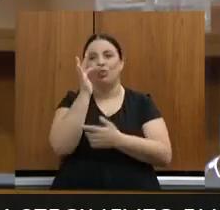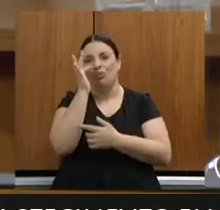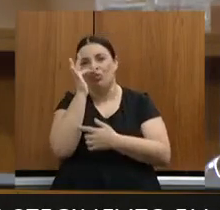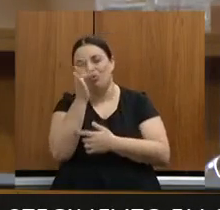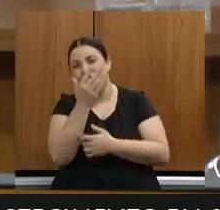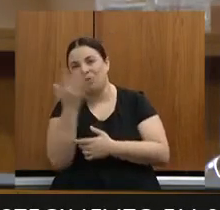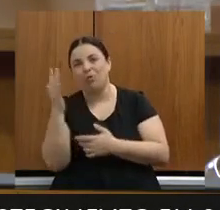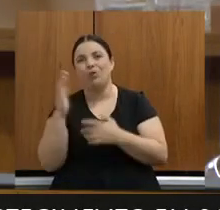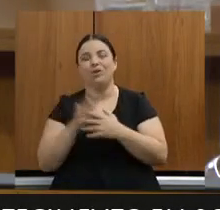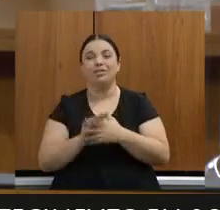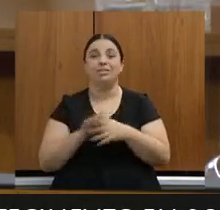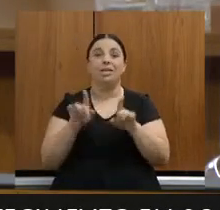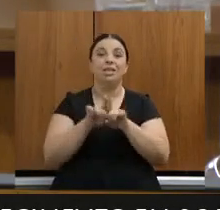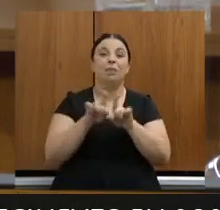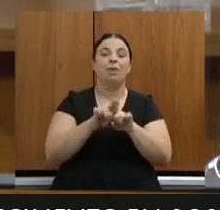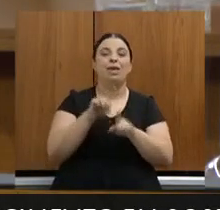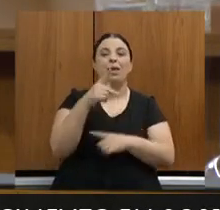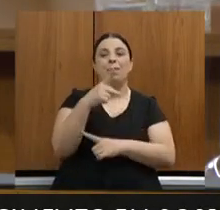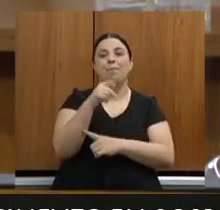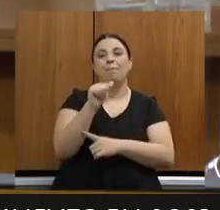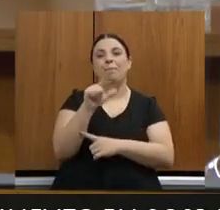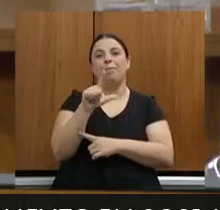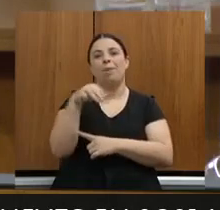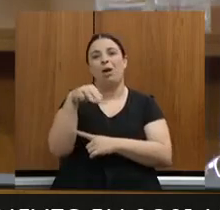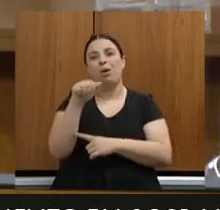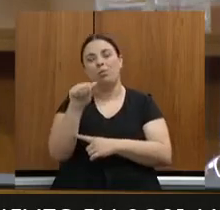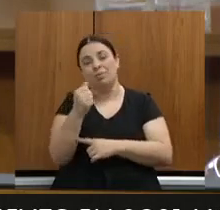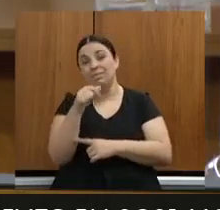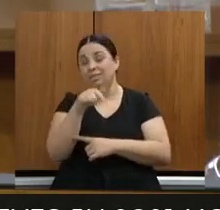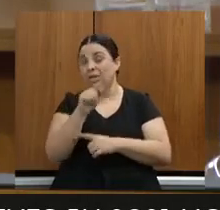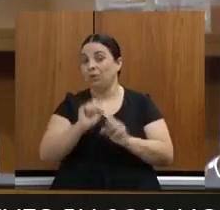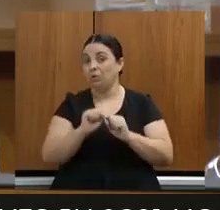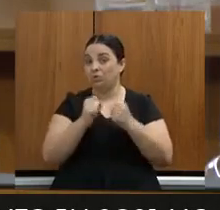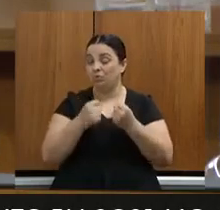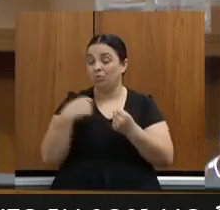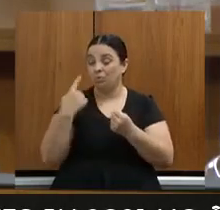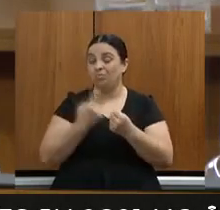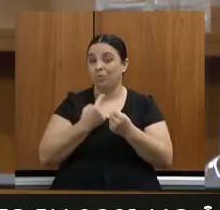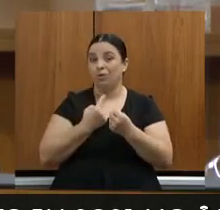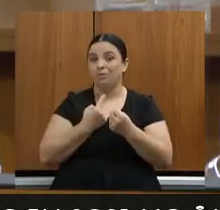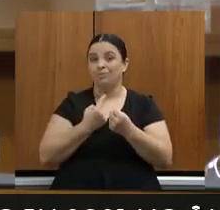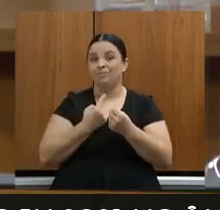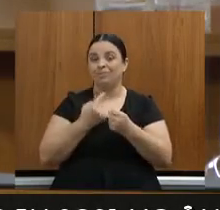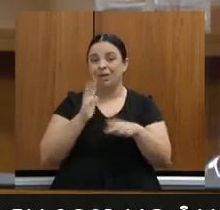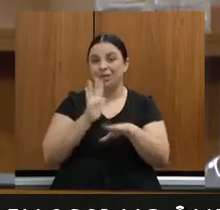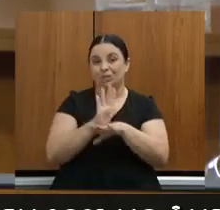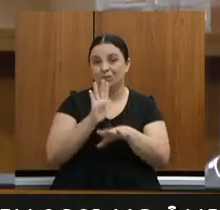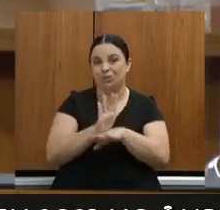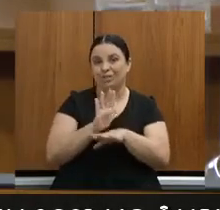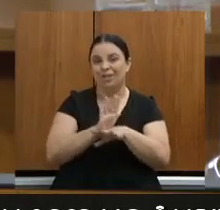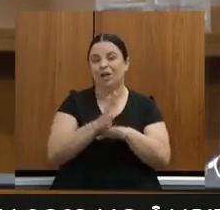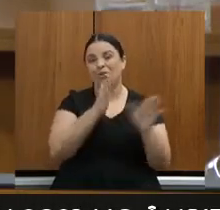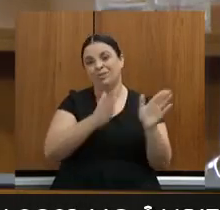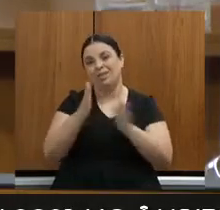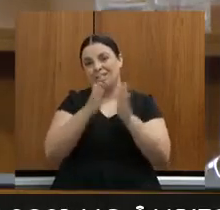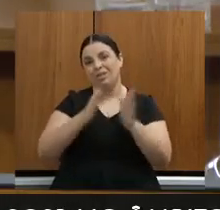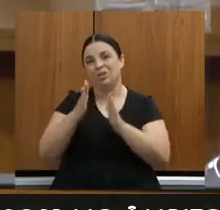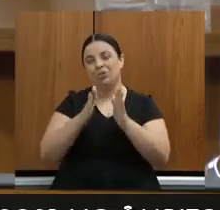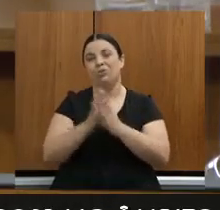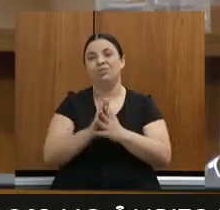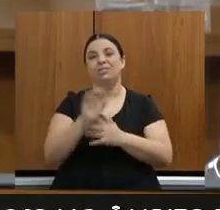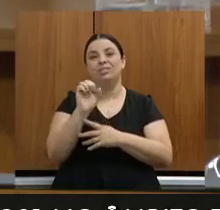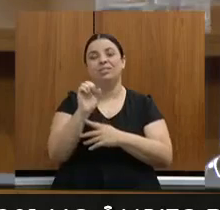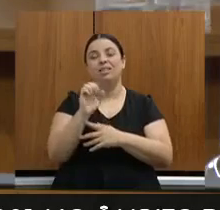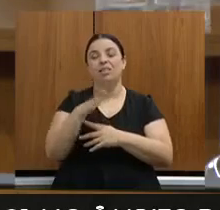de Palmas que sempre uma sonda que a gente dedica muito esforço né Panic para ajudar os nossos agricultores do